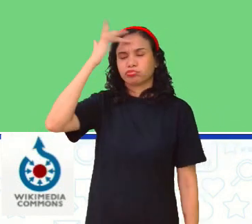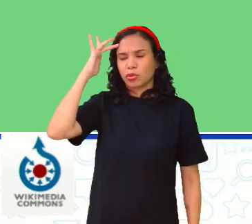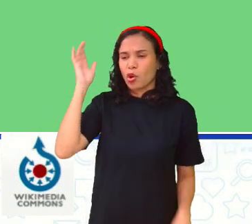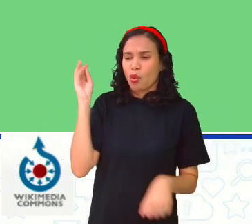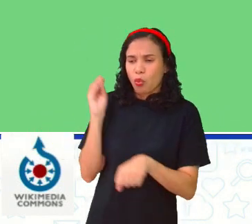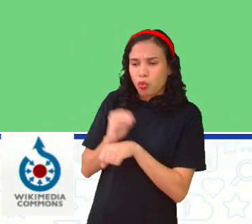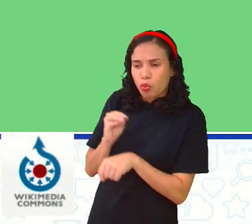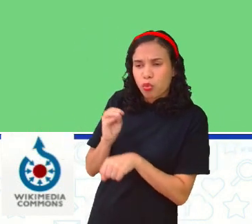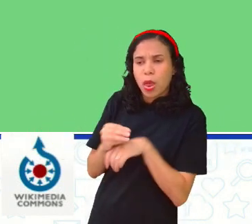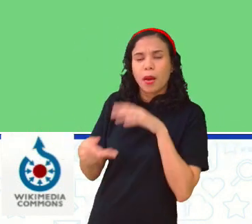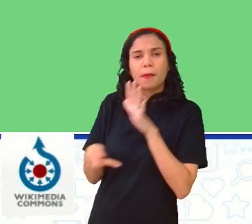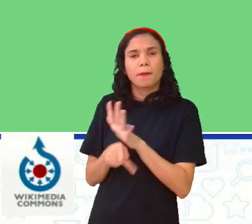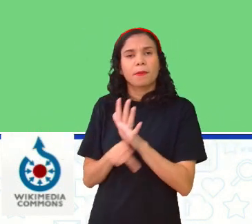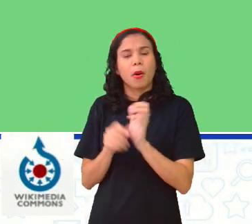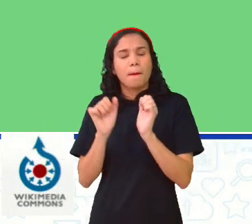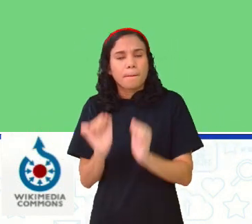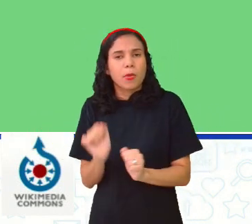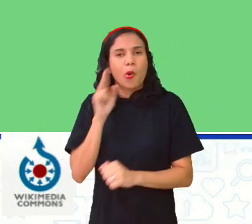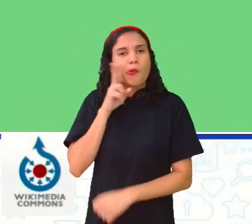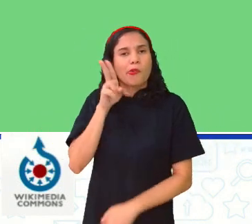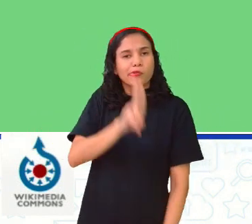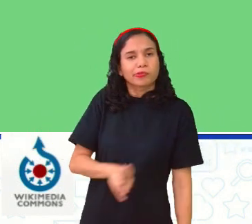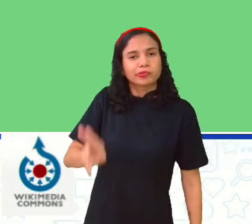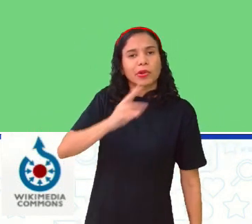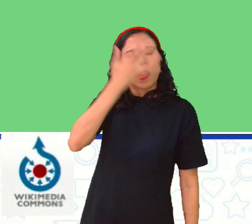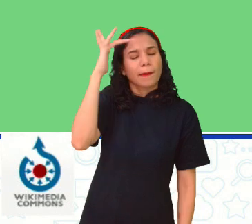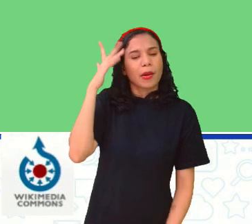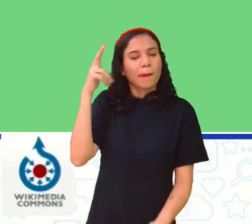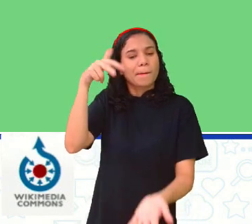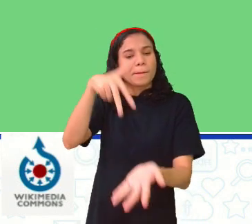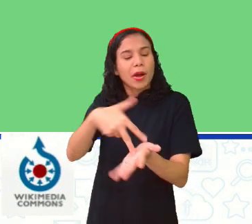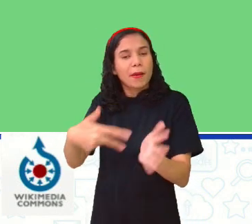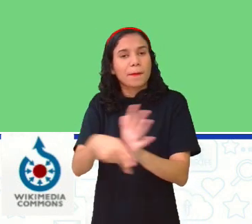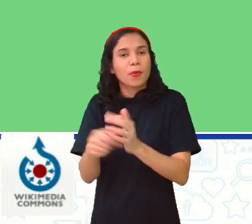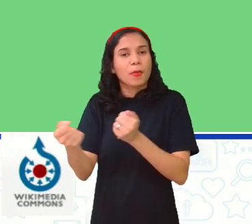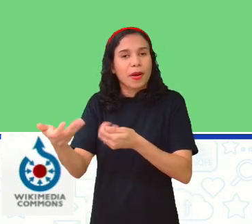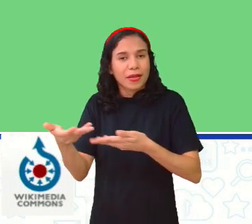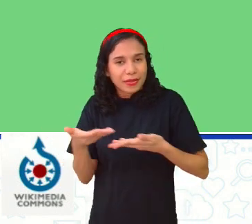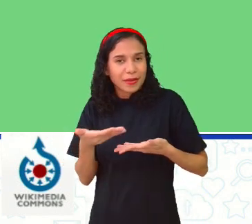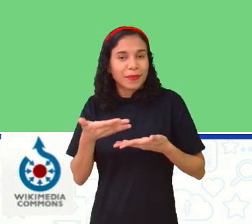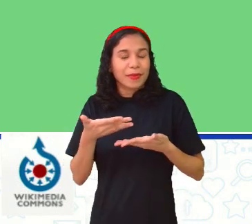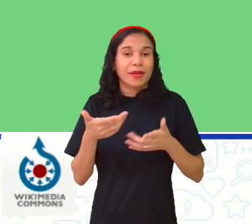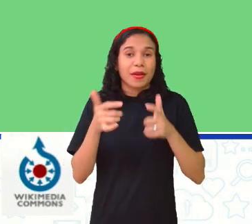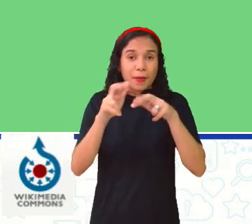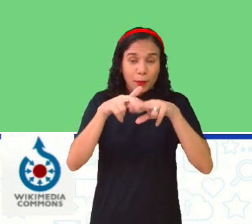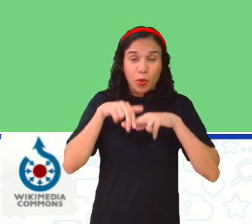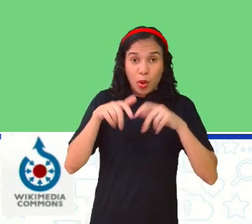que possam acessar, para você chegar lá, para lhe receber. E esses